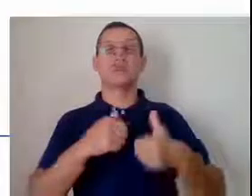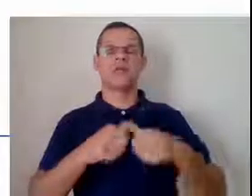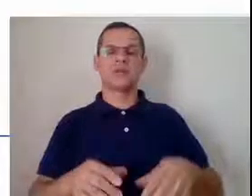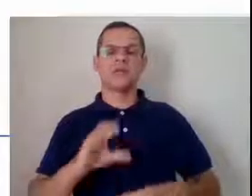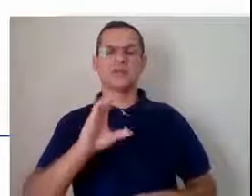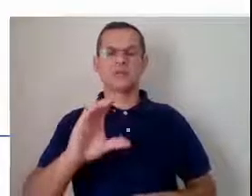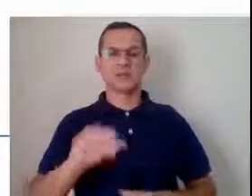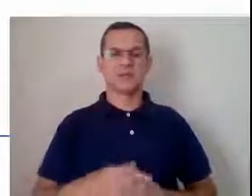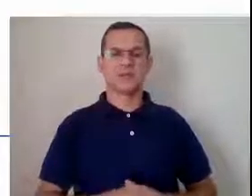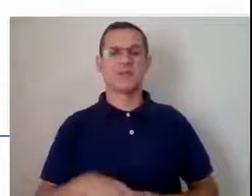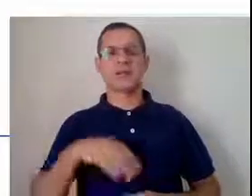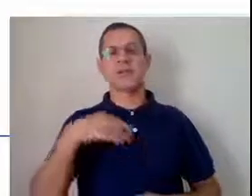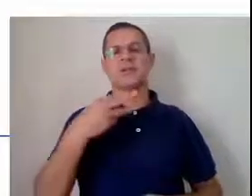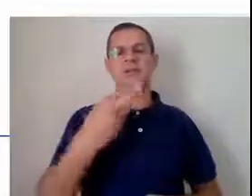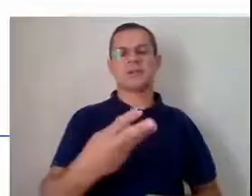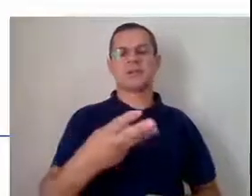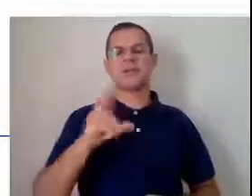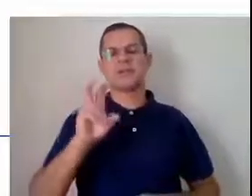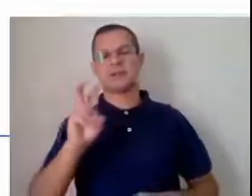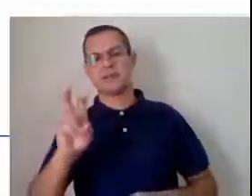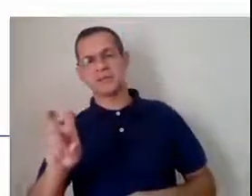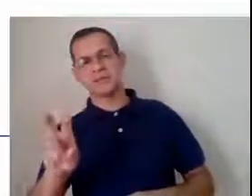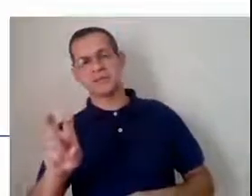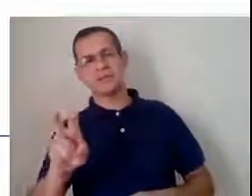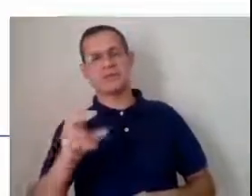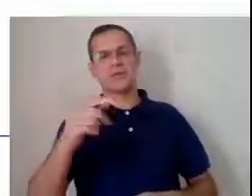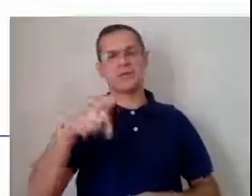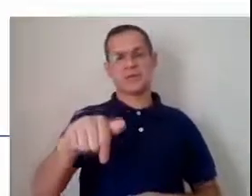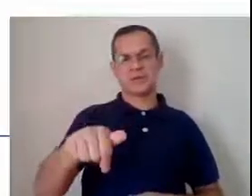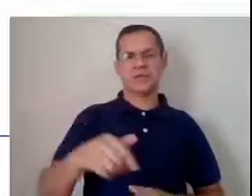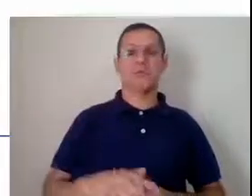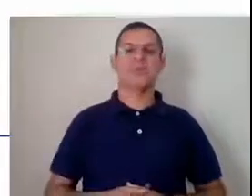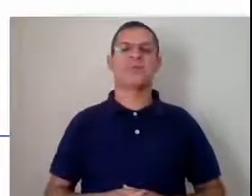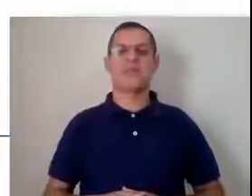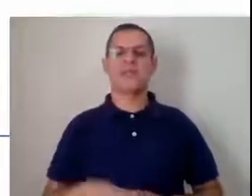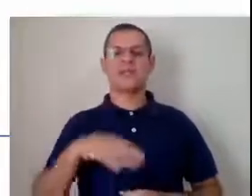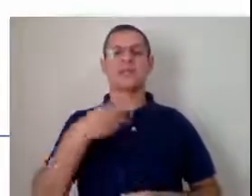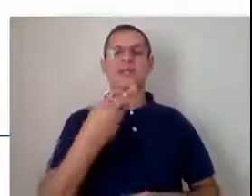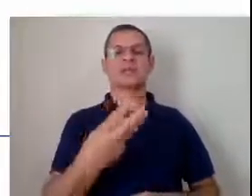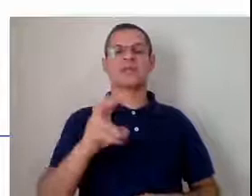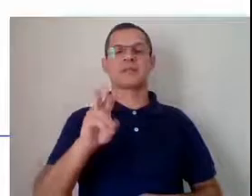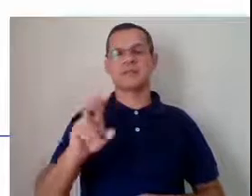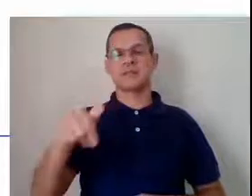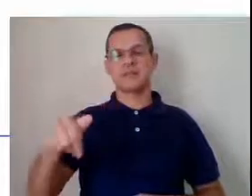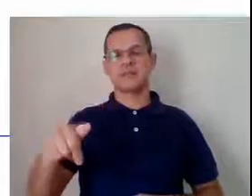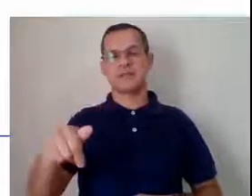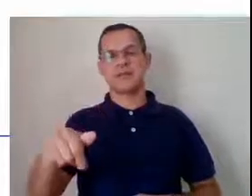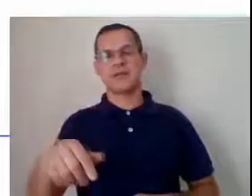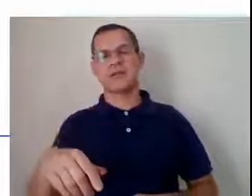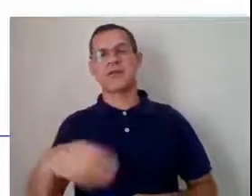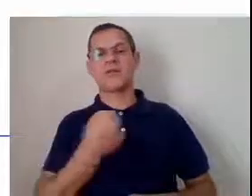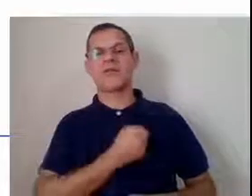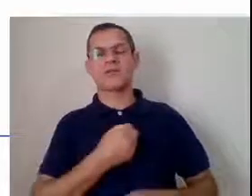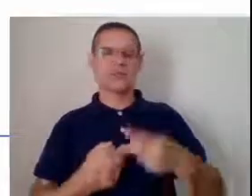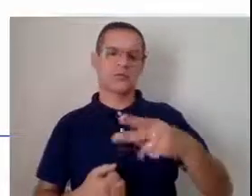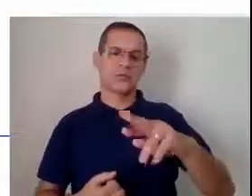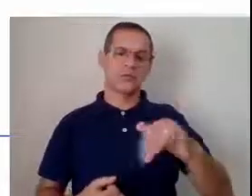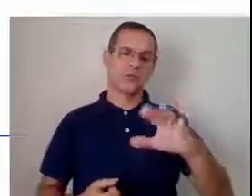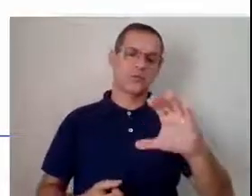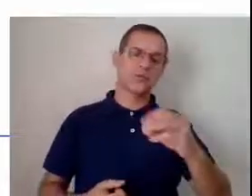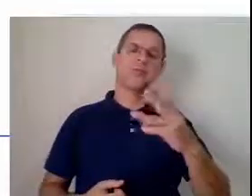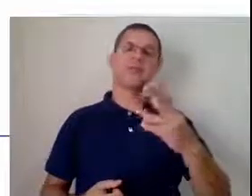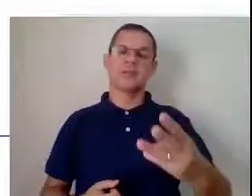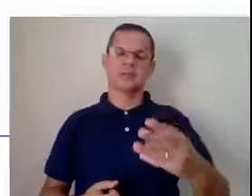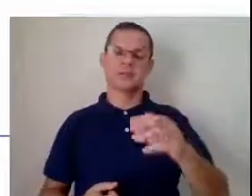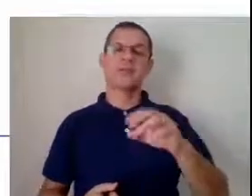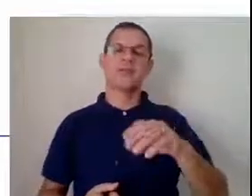C? 3, 5 e 7. 3, 5 e 7 são números primos? 3 é